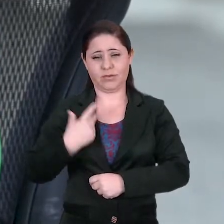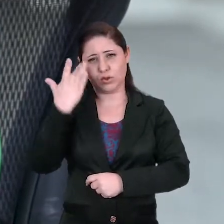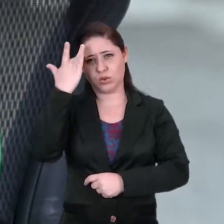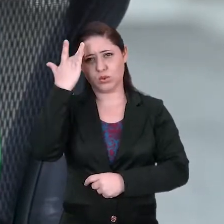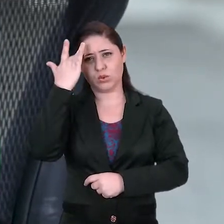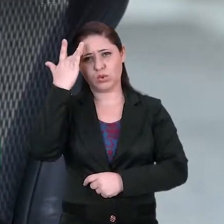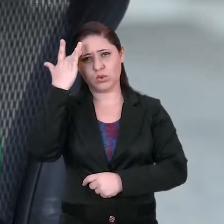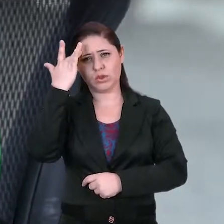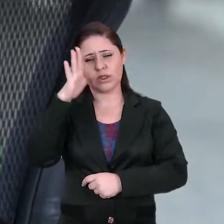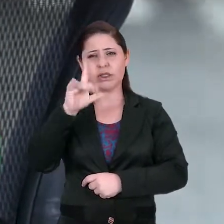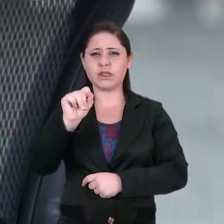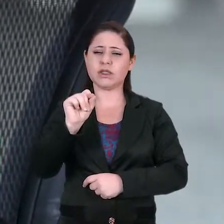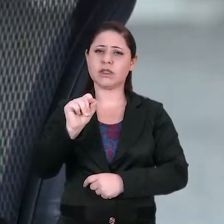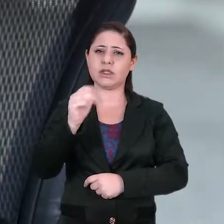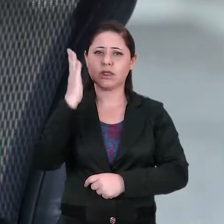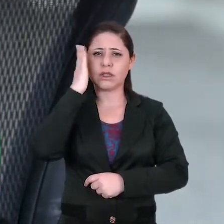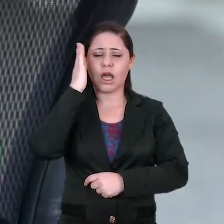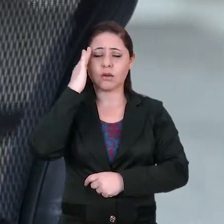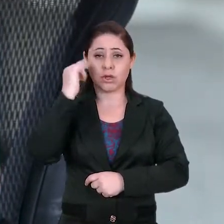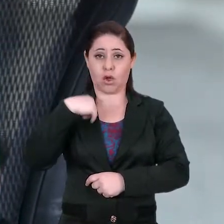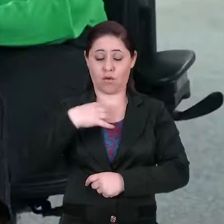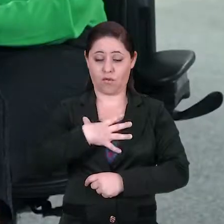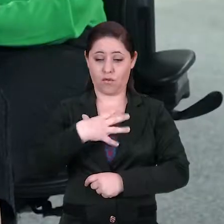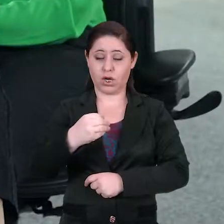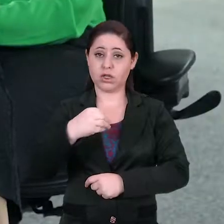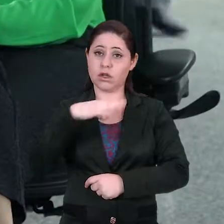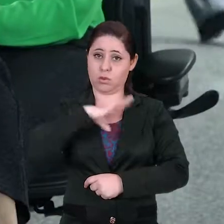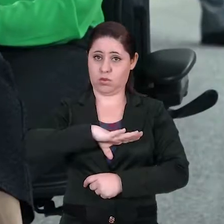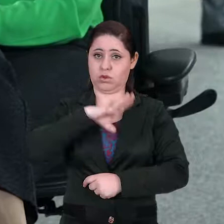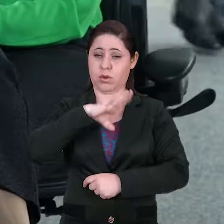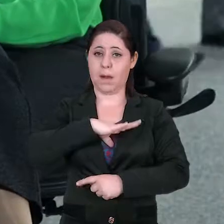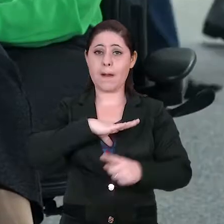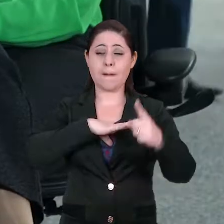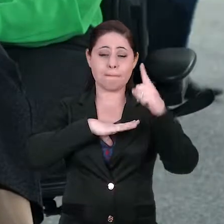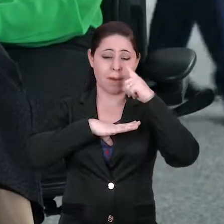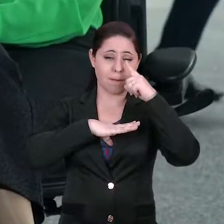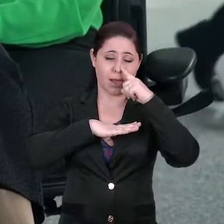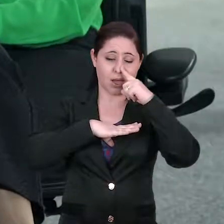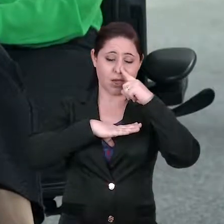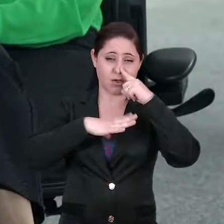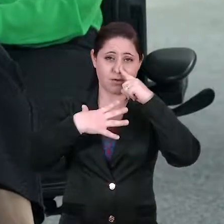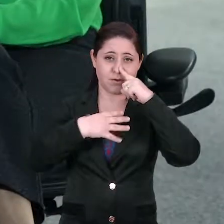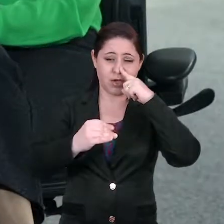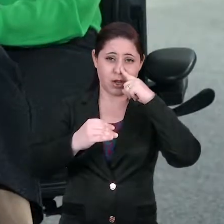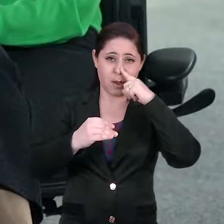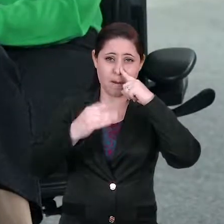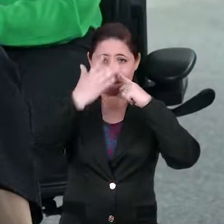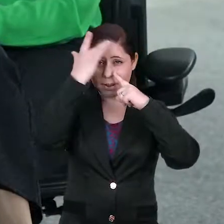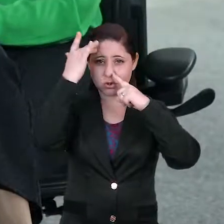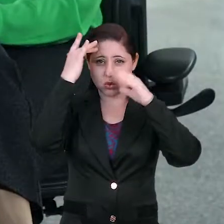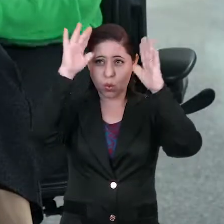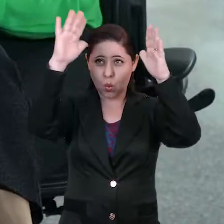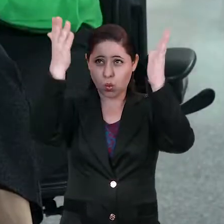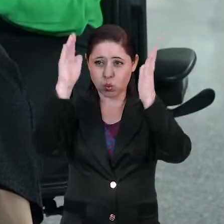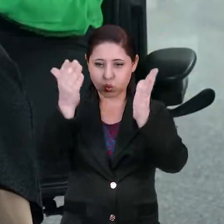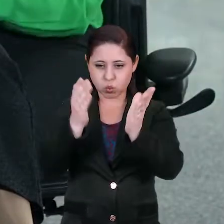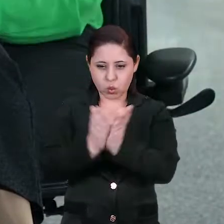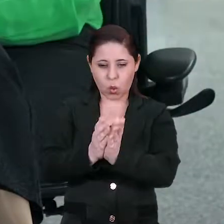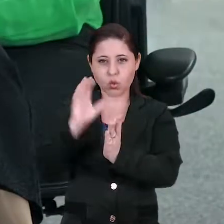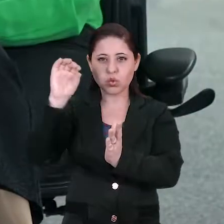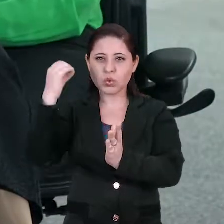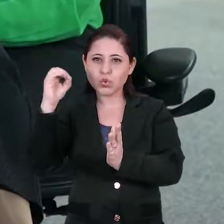habitavam. Não sei se você sabe, eu sou filha de português. Sim. Minha mãe é filha de gaúchos que